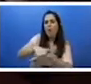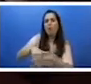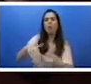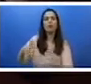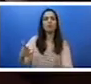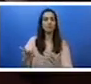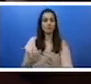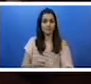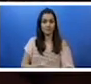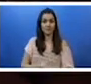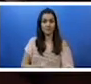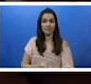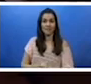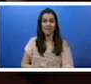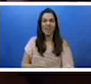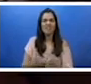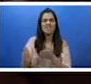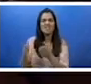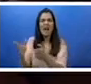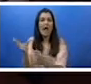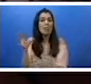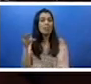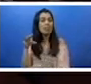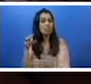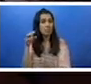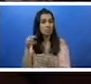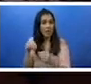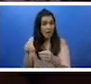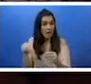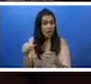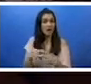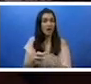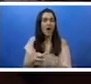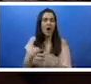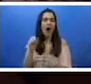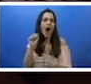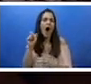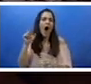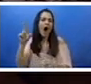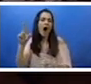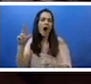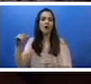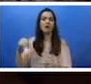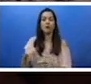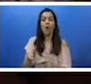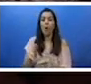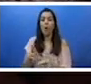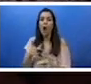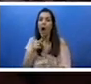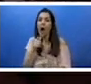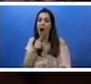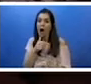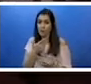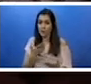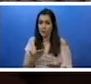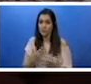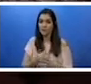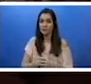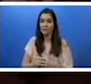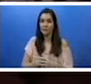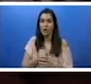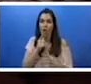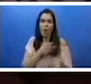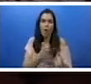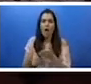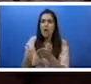é na estrada de terra, se é aéreo, que é no ar, ou se é na água, se é numa lagoa, se é num rio.